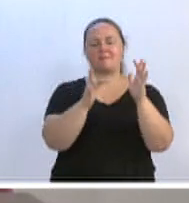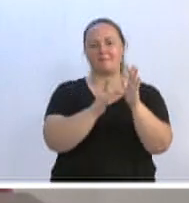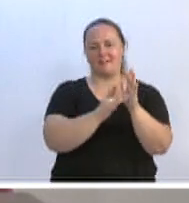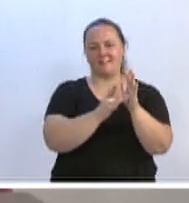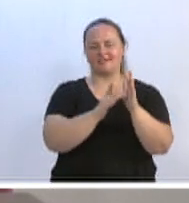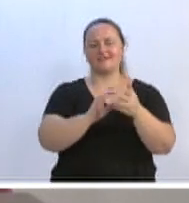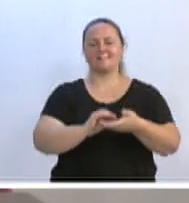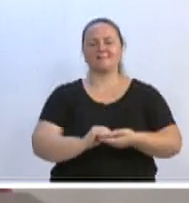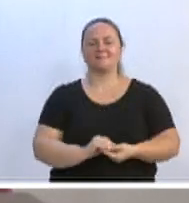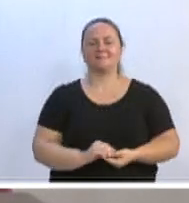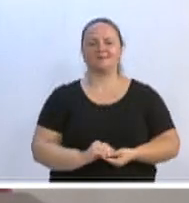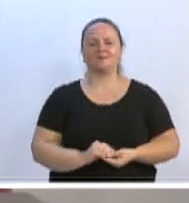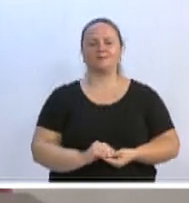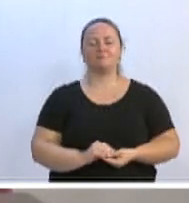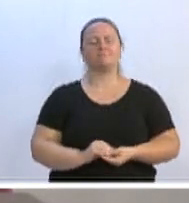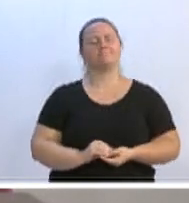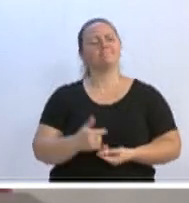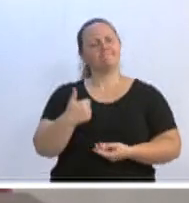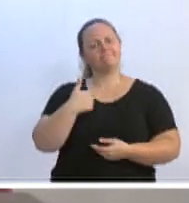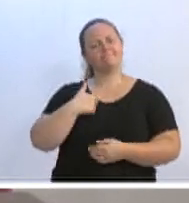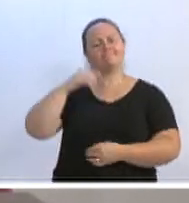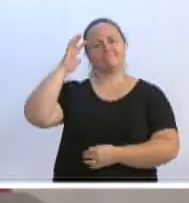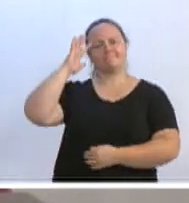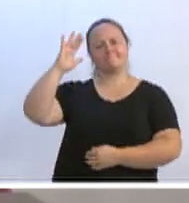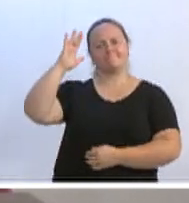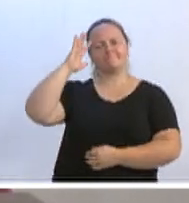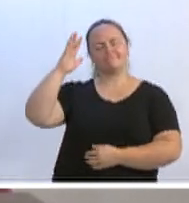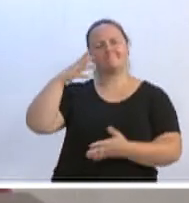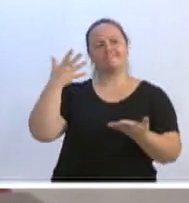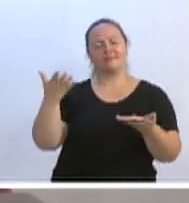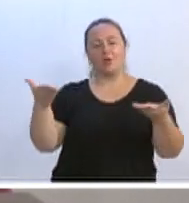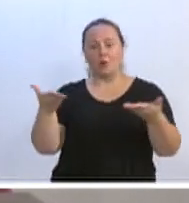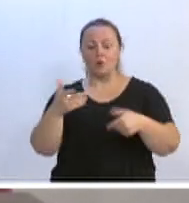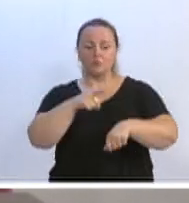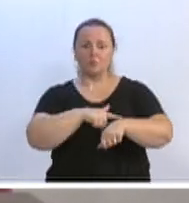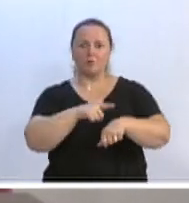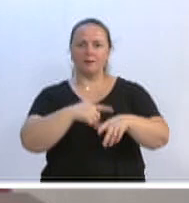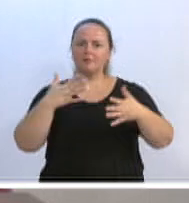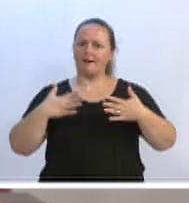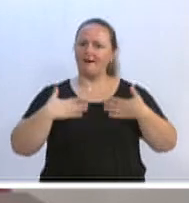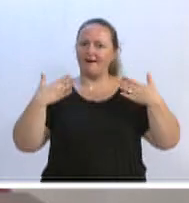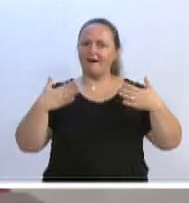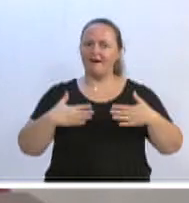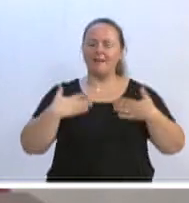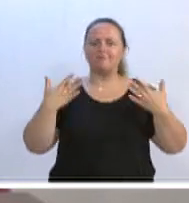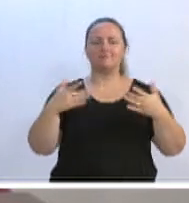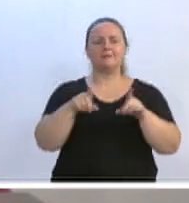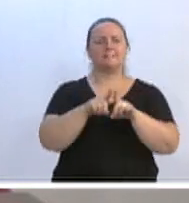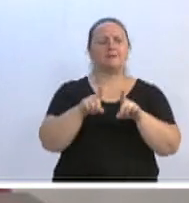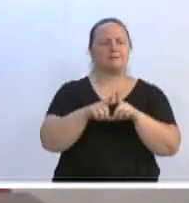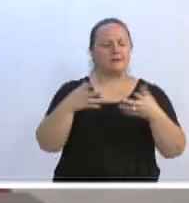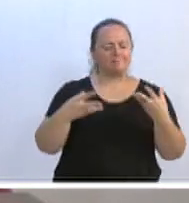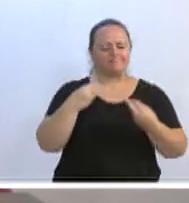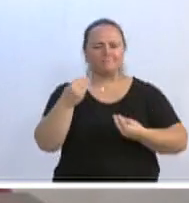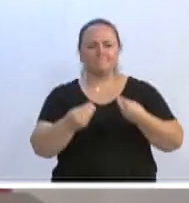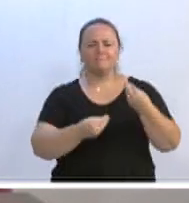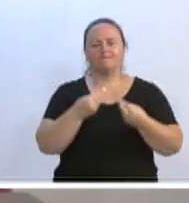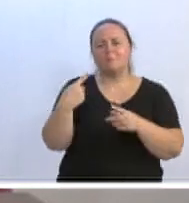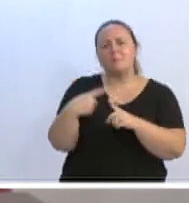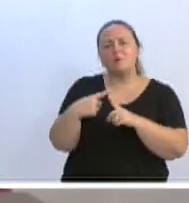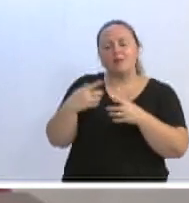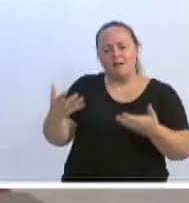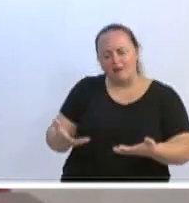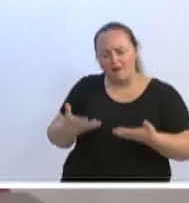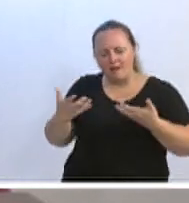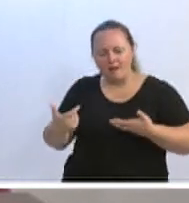Amém. Eu estava refletindo, pastor Jânio, sobre a alegria deste momento e sobre a motivação de